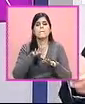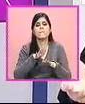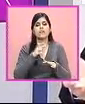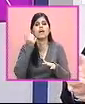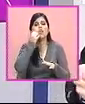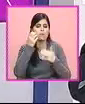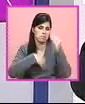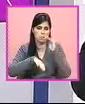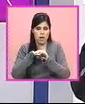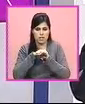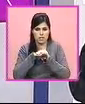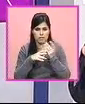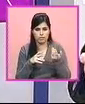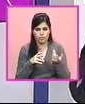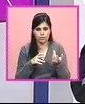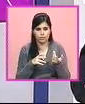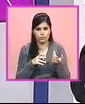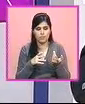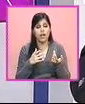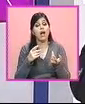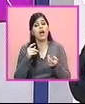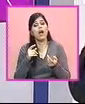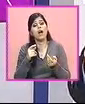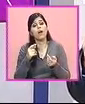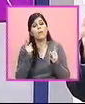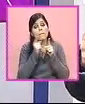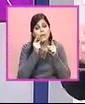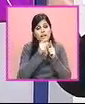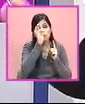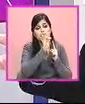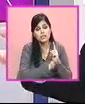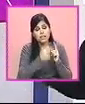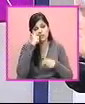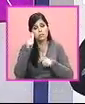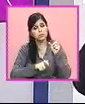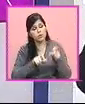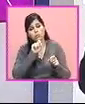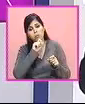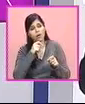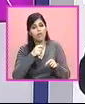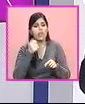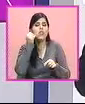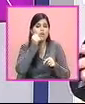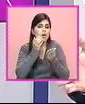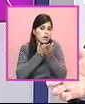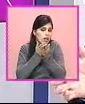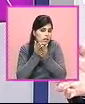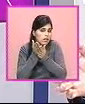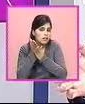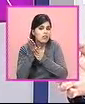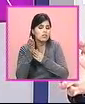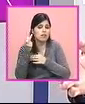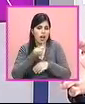dor e fica bem. Uma pequena percentagem de pessoas pode ficar com uma dor prolongada mesmo após essa crise